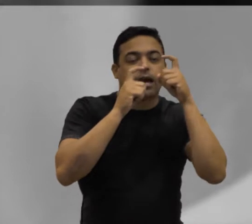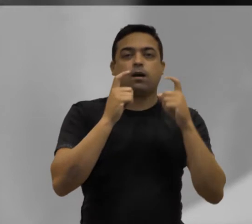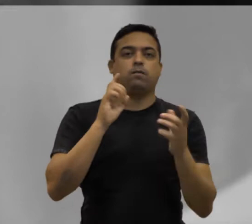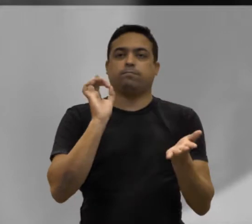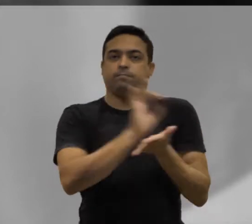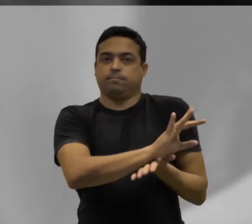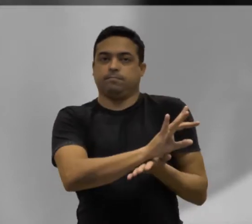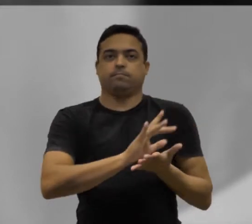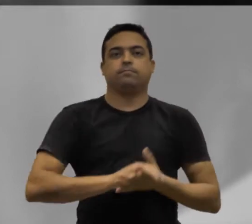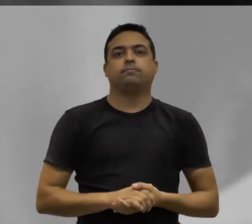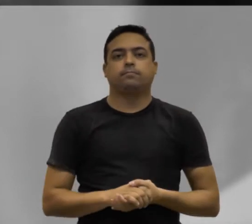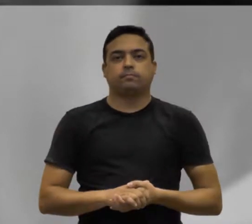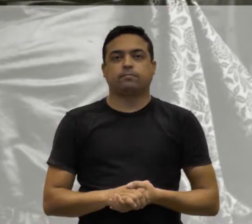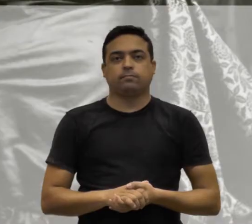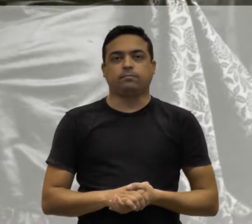facial.